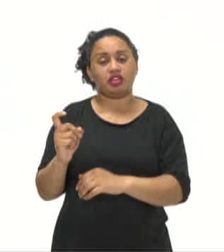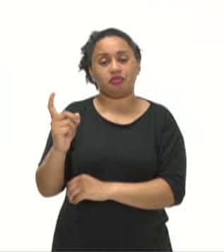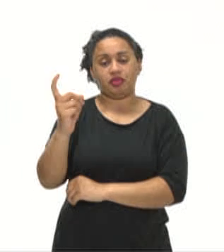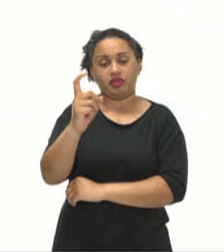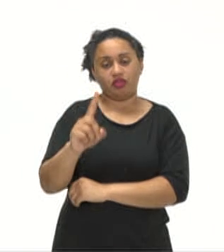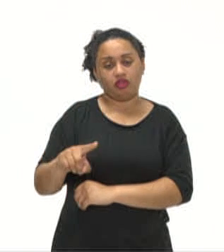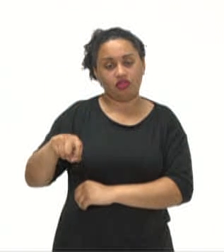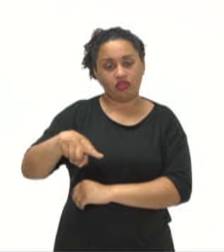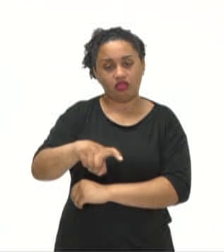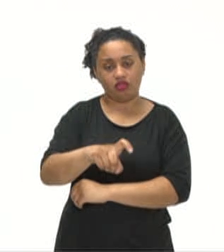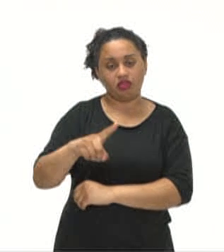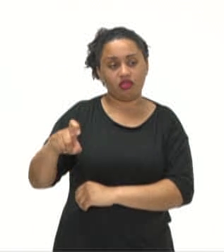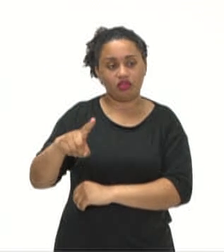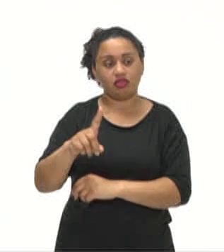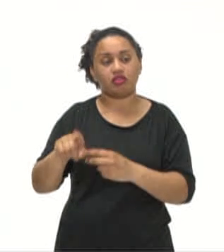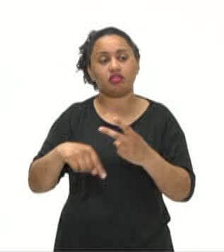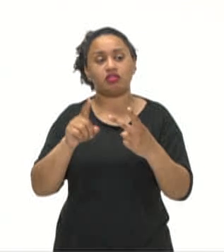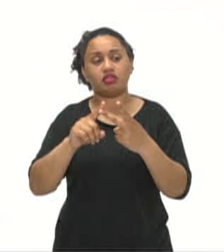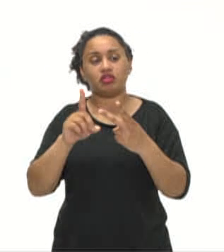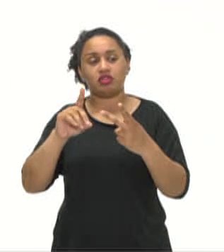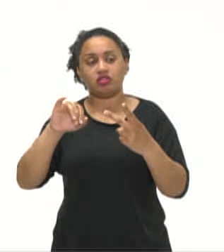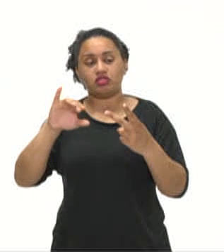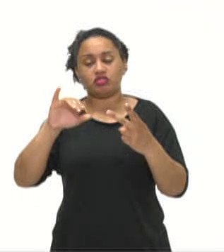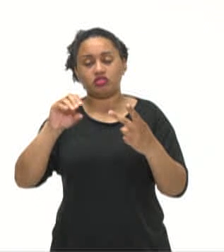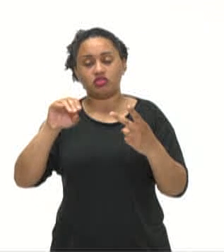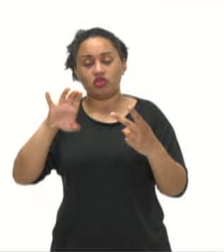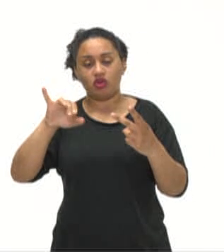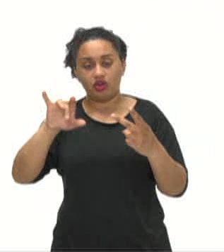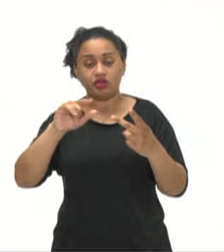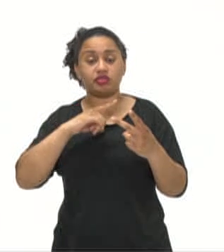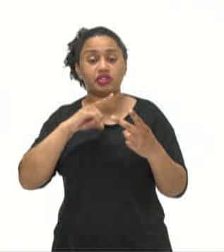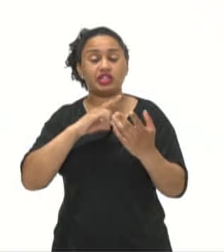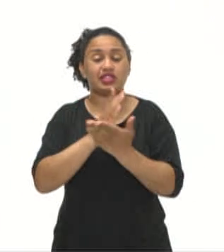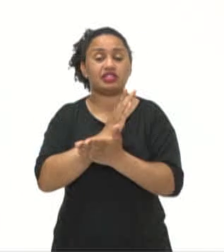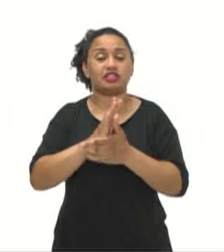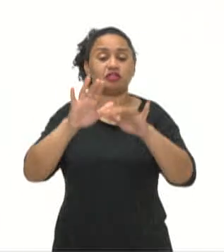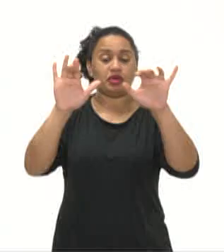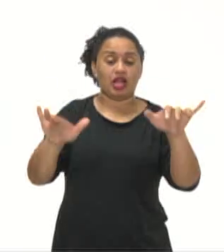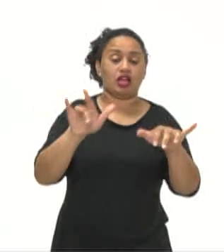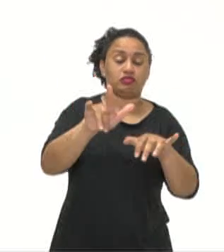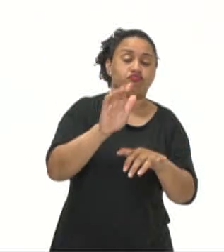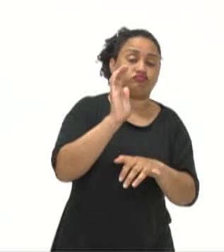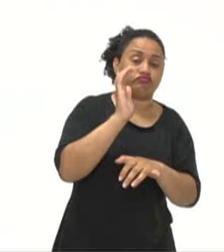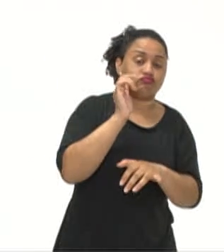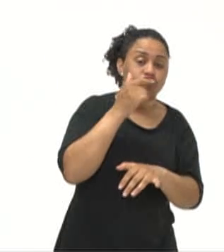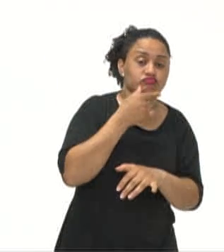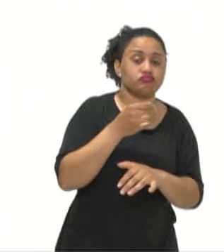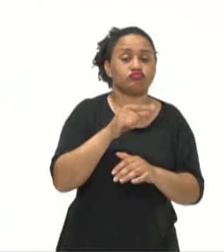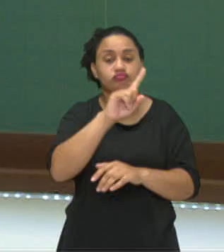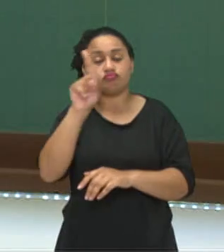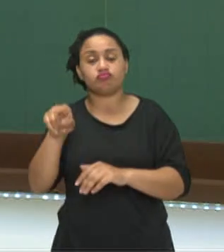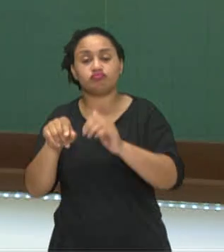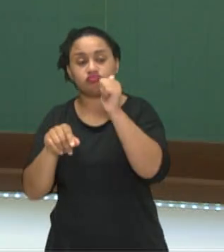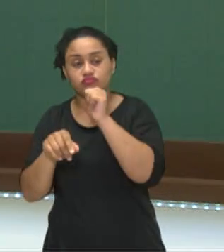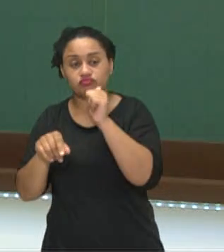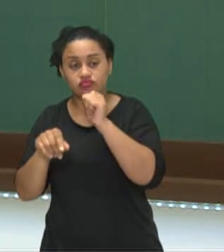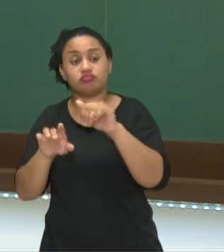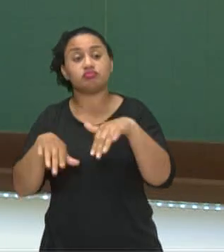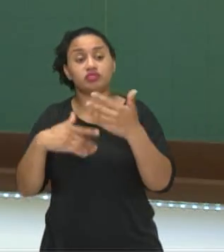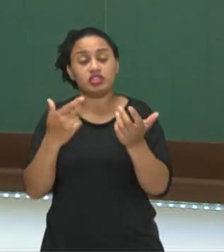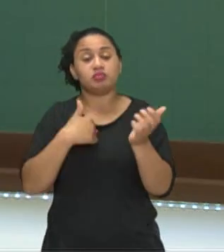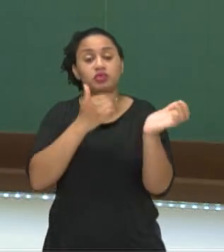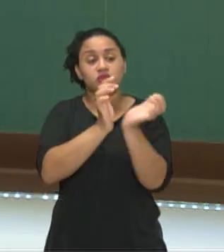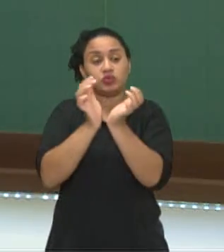a minhoca, e os dioicos são aqueles que apresentam sexo separado. E mesmo assim, nós temos dentro do grupo